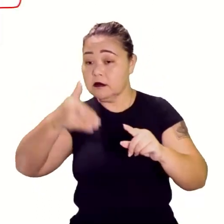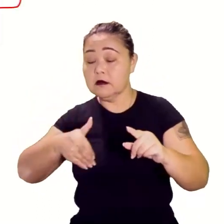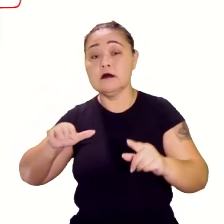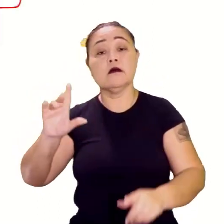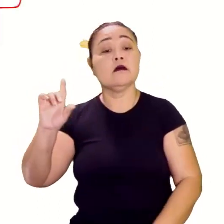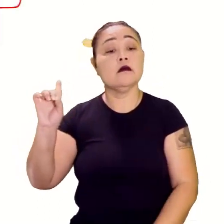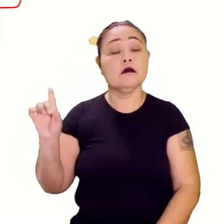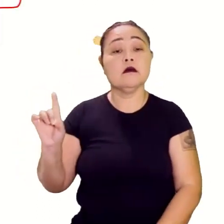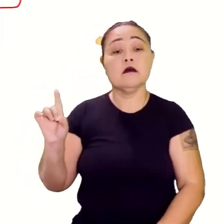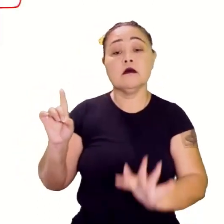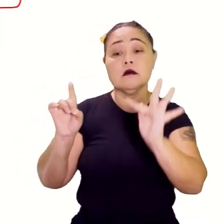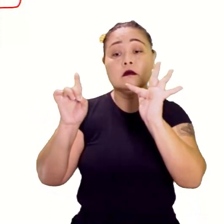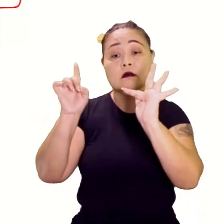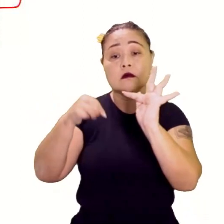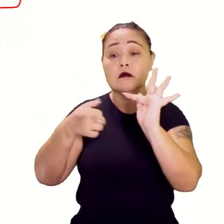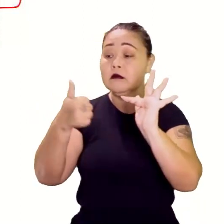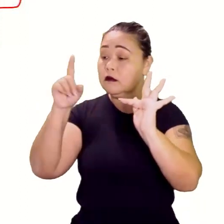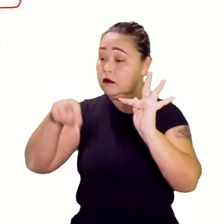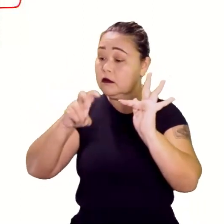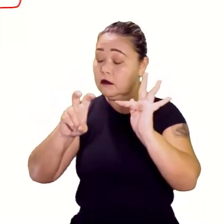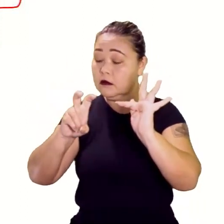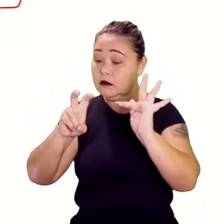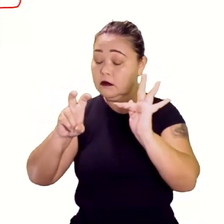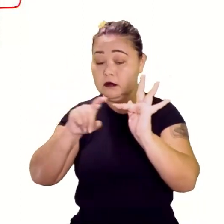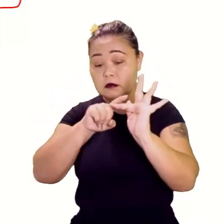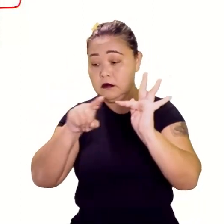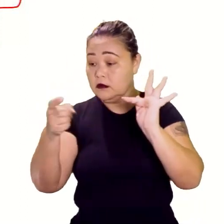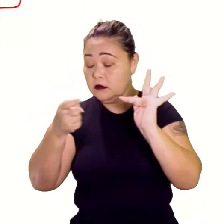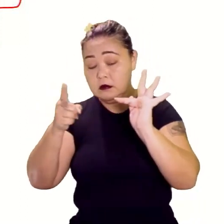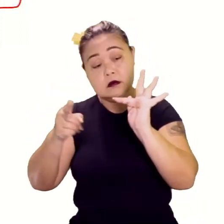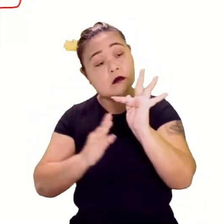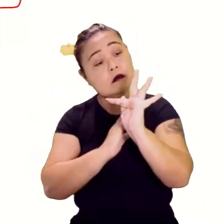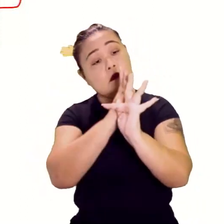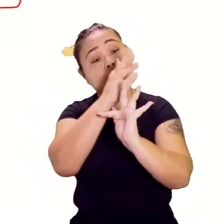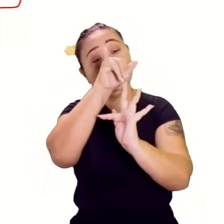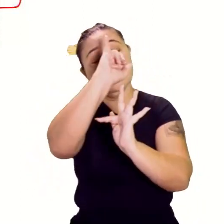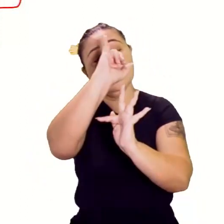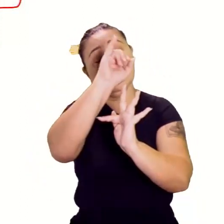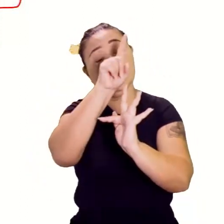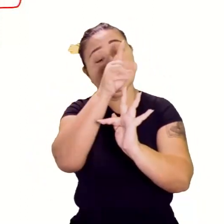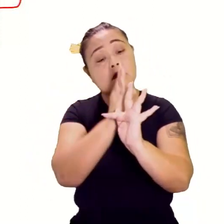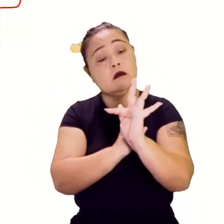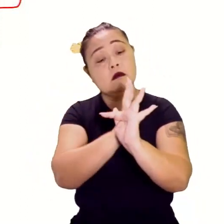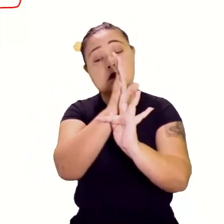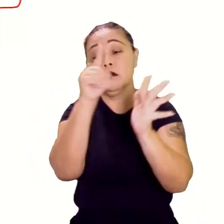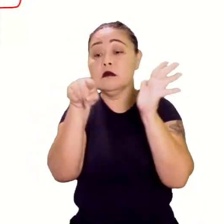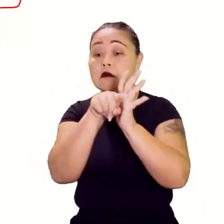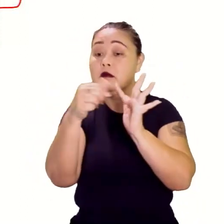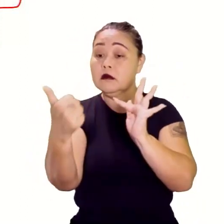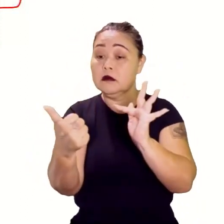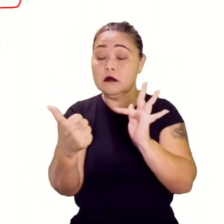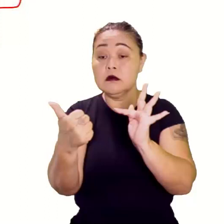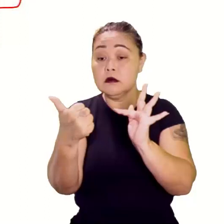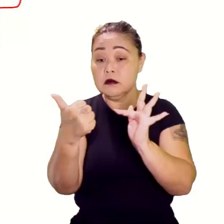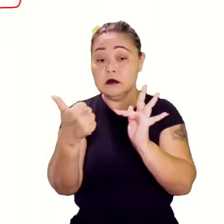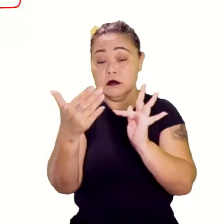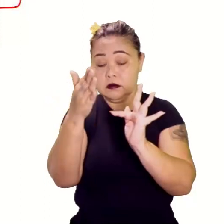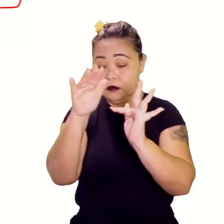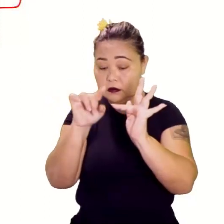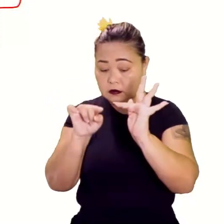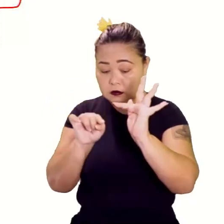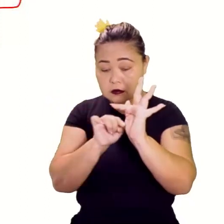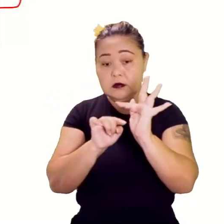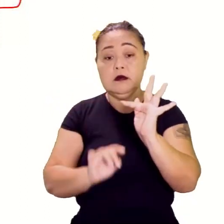curva da função. Quando o x é 5, o nosso y é -1. -1.